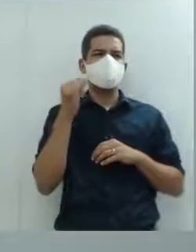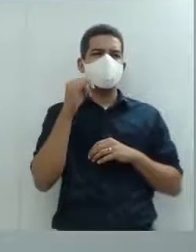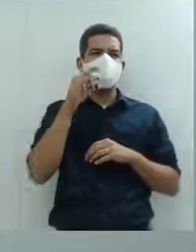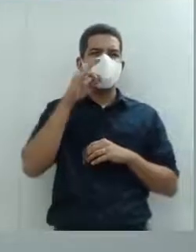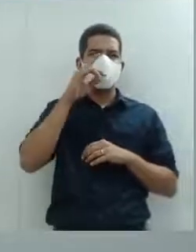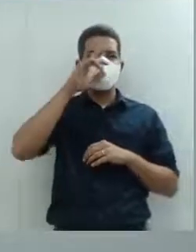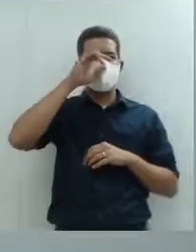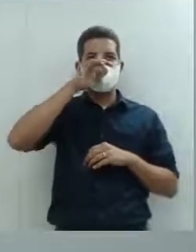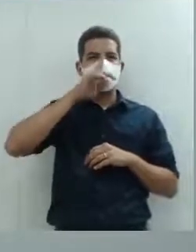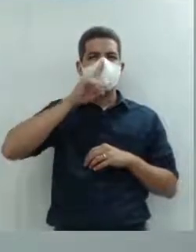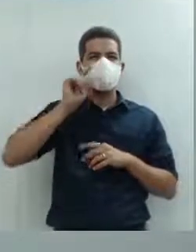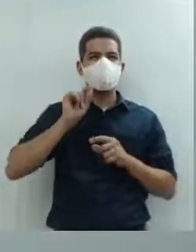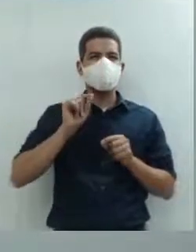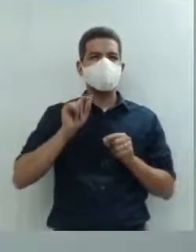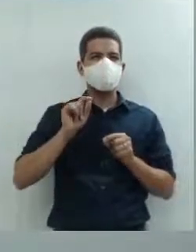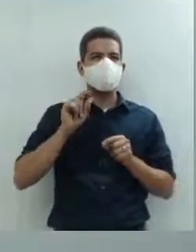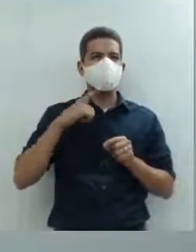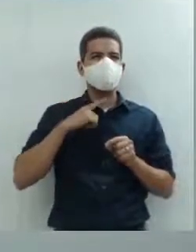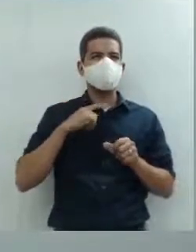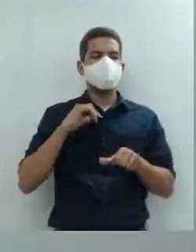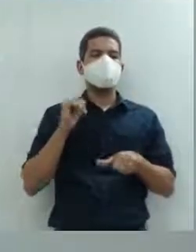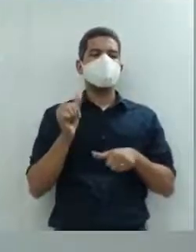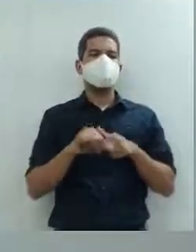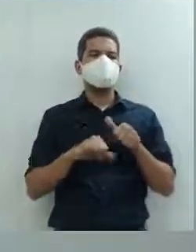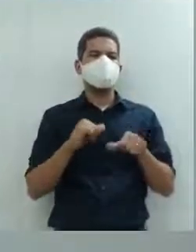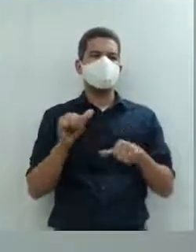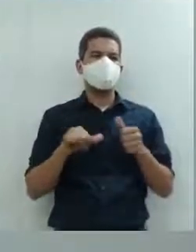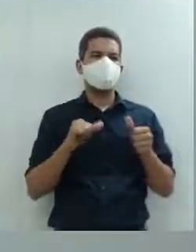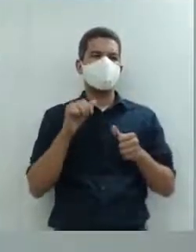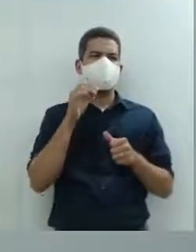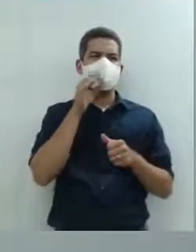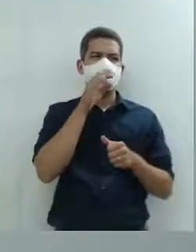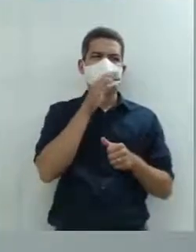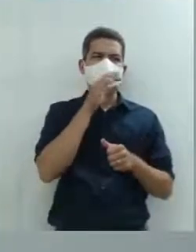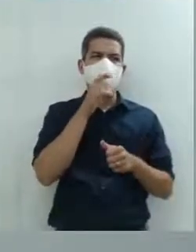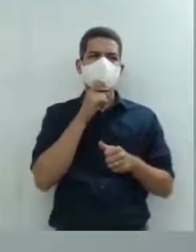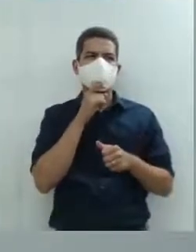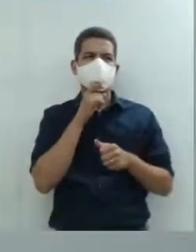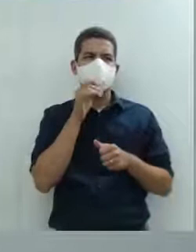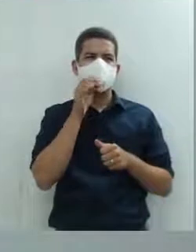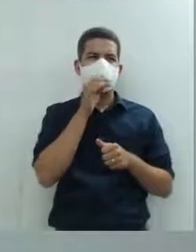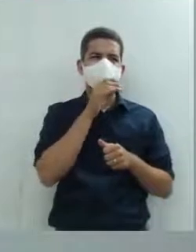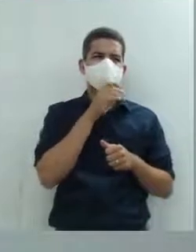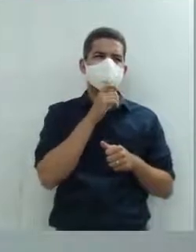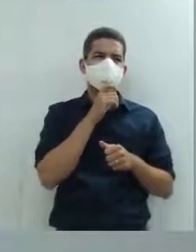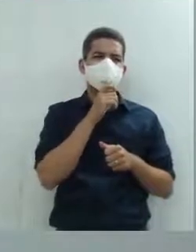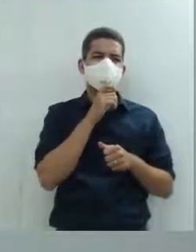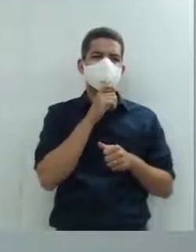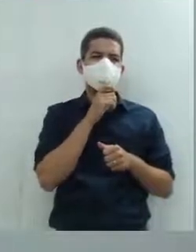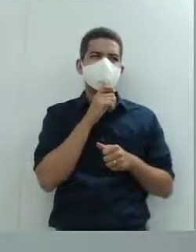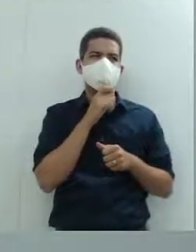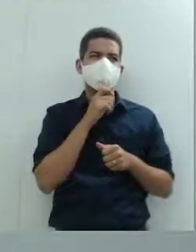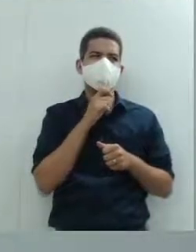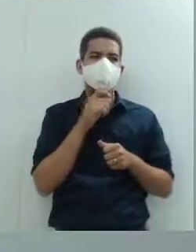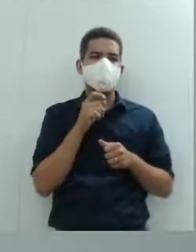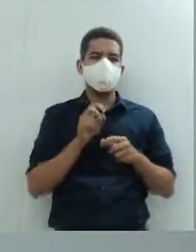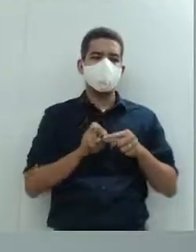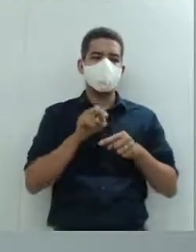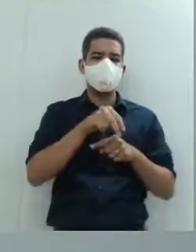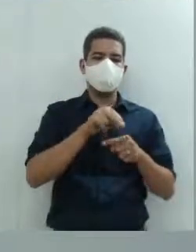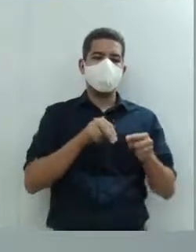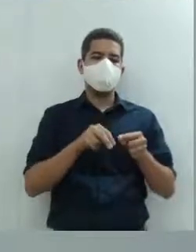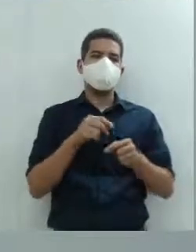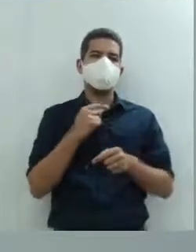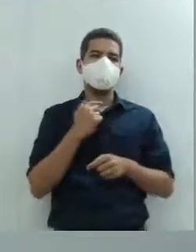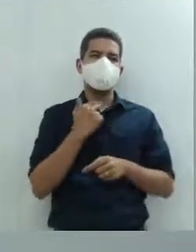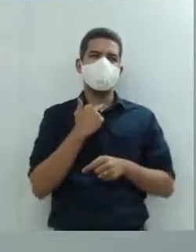que são regiões onde eu tenho transição entre o mais quente e o mais frio, porque não existe isso. Aqui está quente, passei a linha, agora está